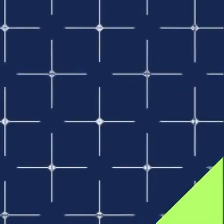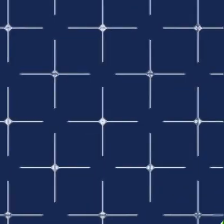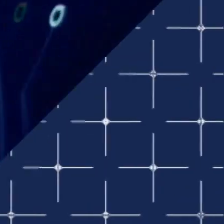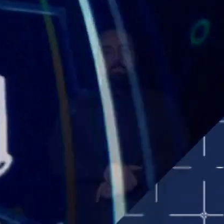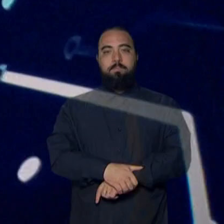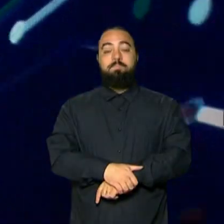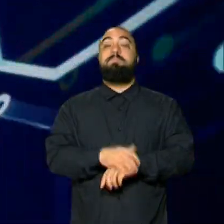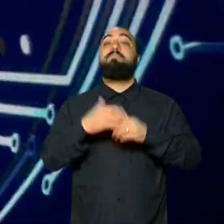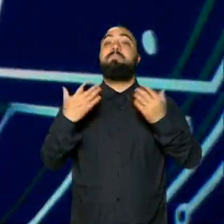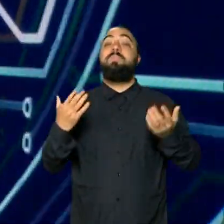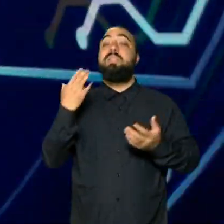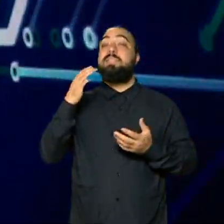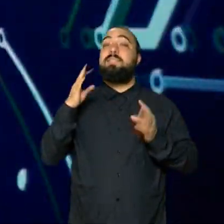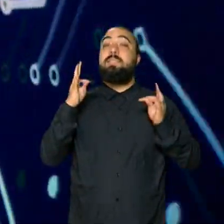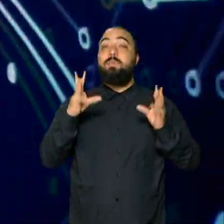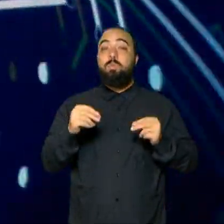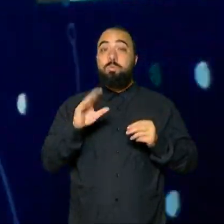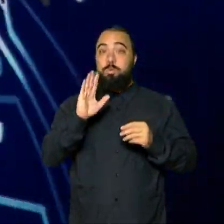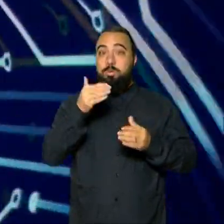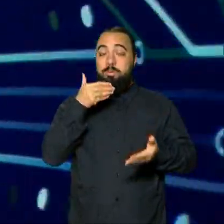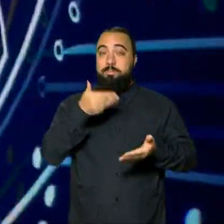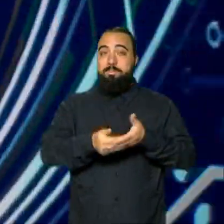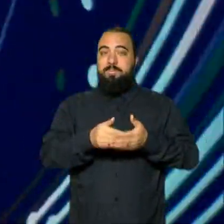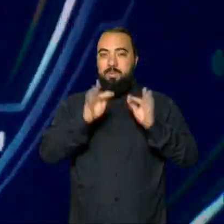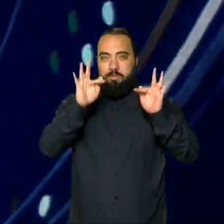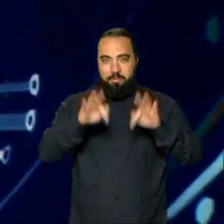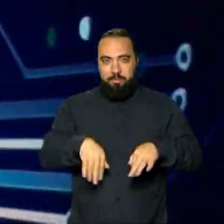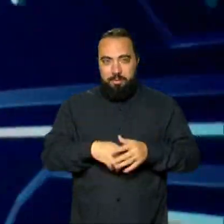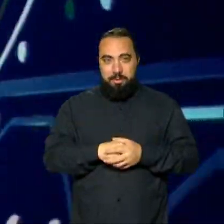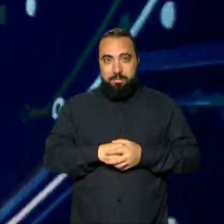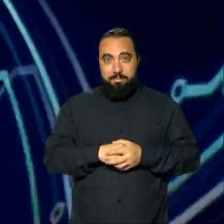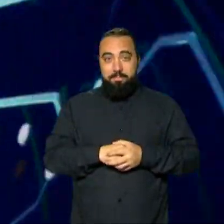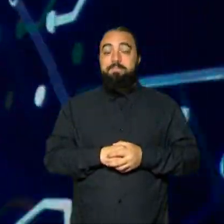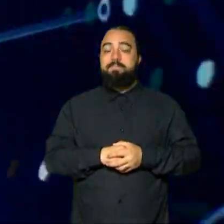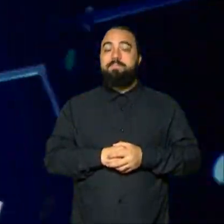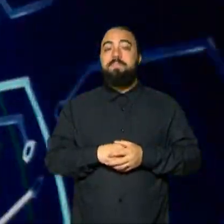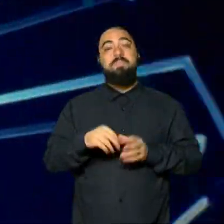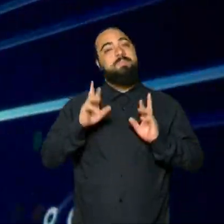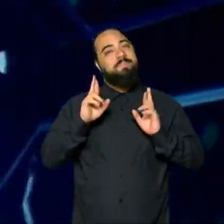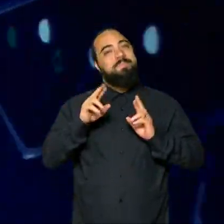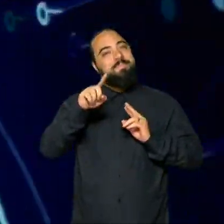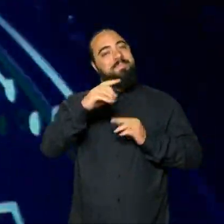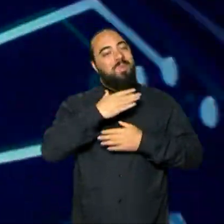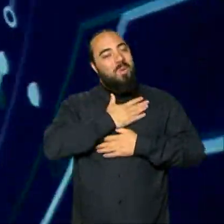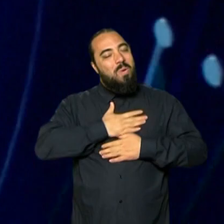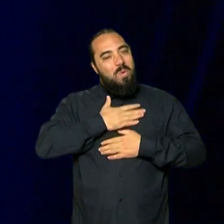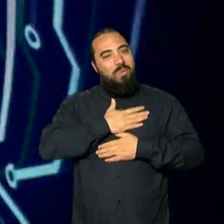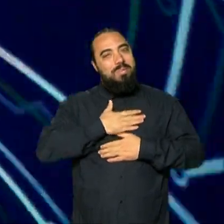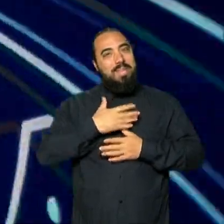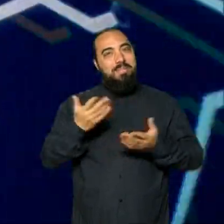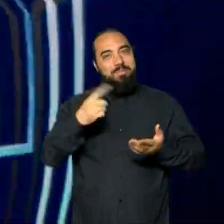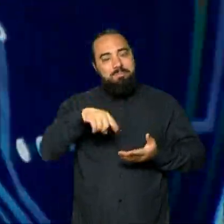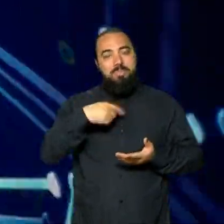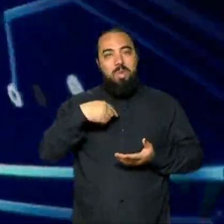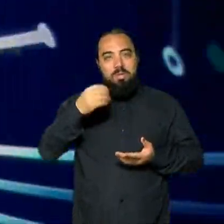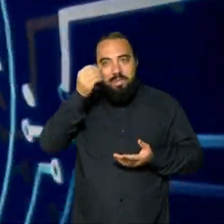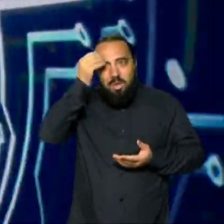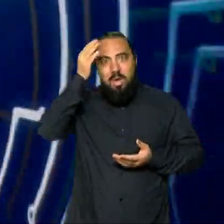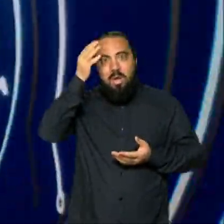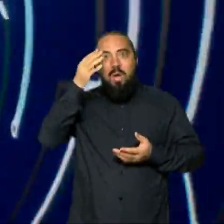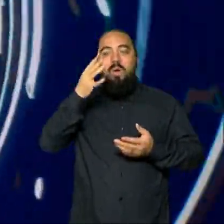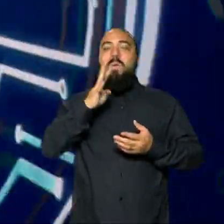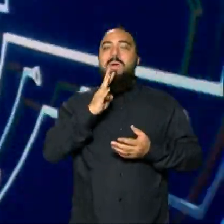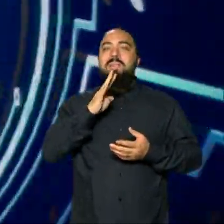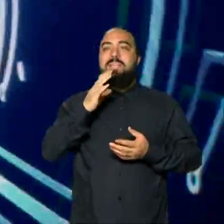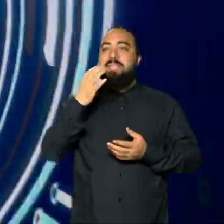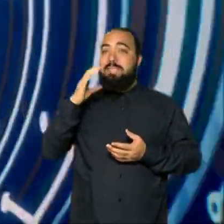E o Ciência é Tudo de hoje está chegando ao fim. Eu espero que você tenha gostado dessa nossa jornada pelo universo da